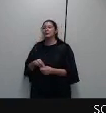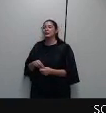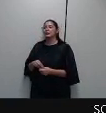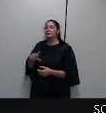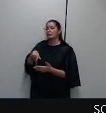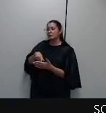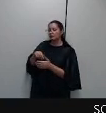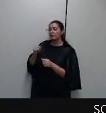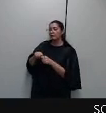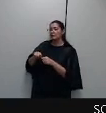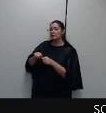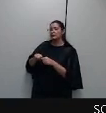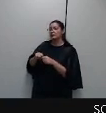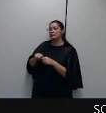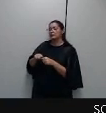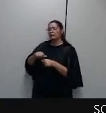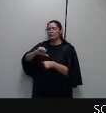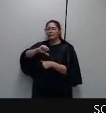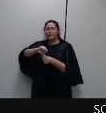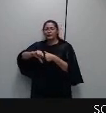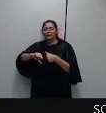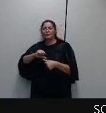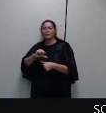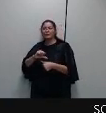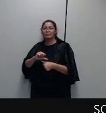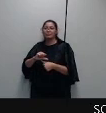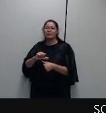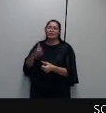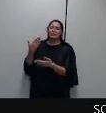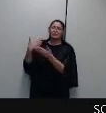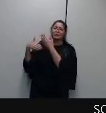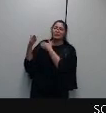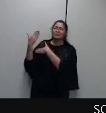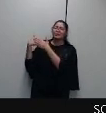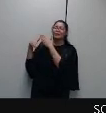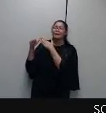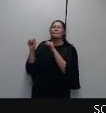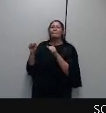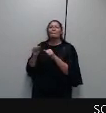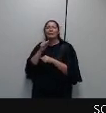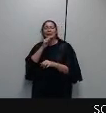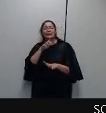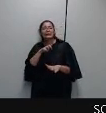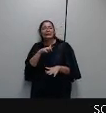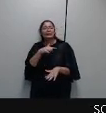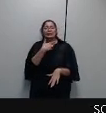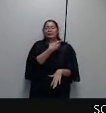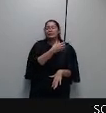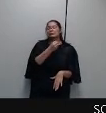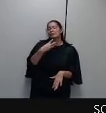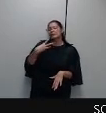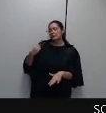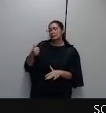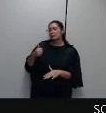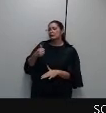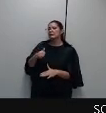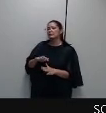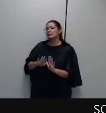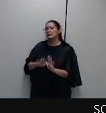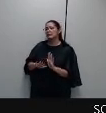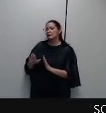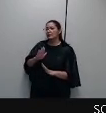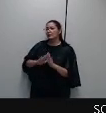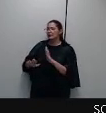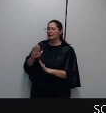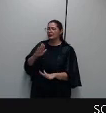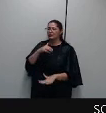foi movida apenas em 2013 tanto mais de 12